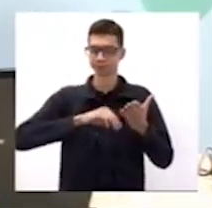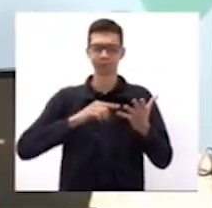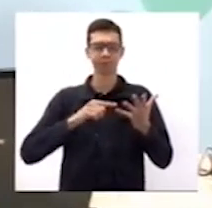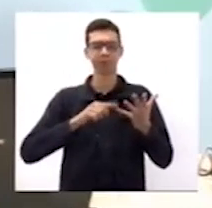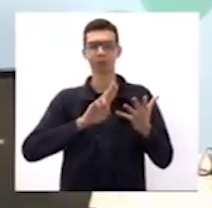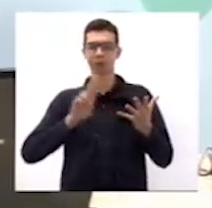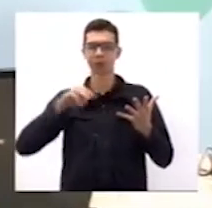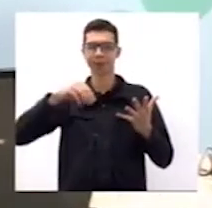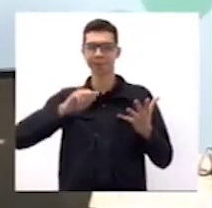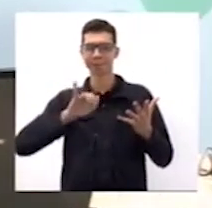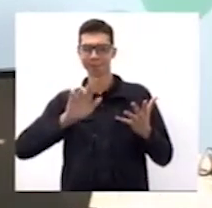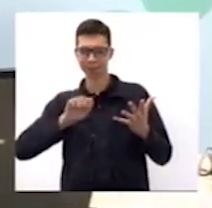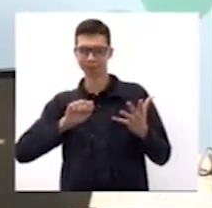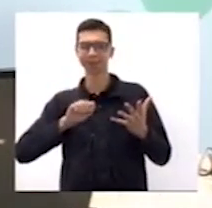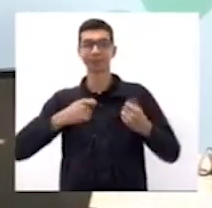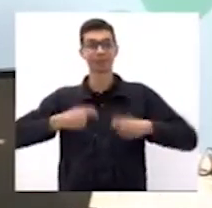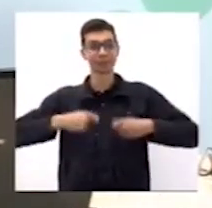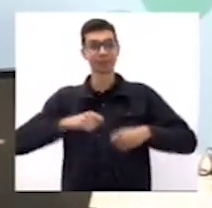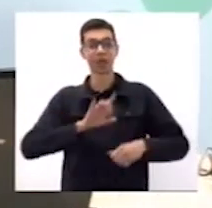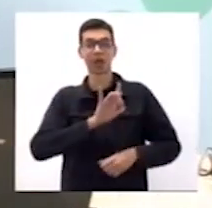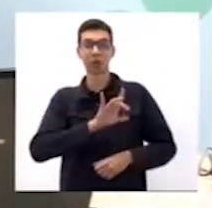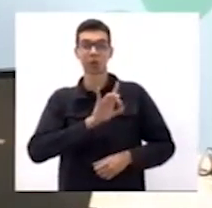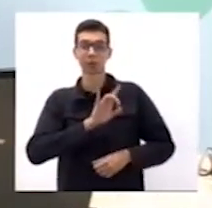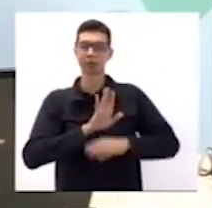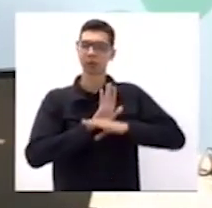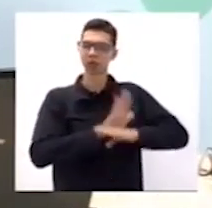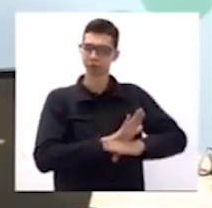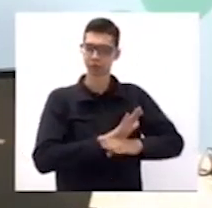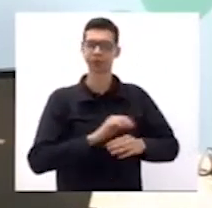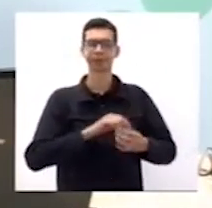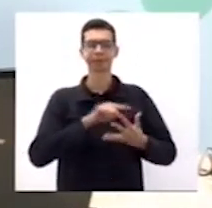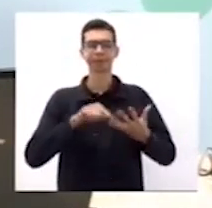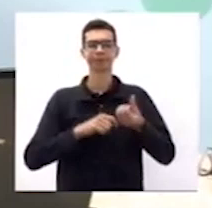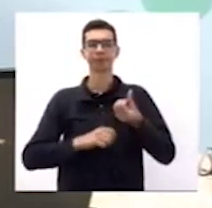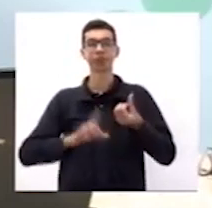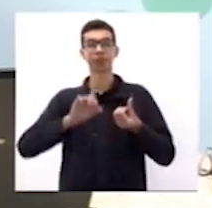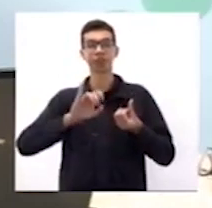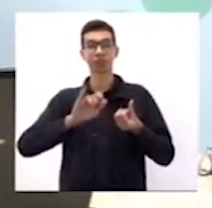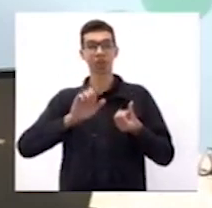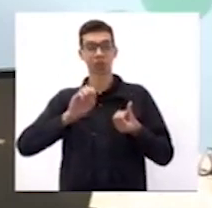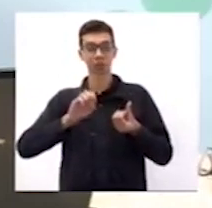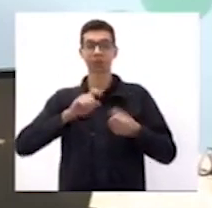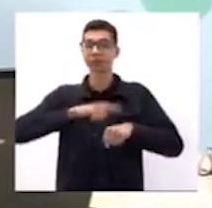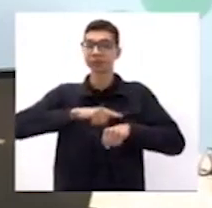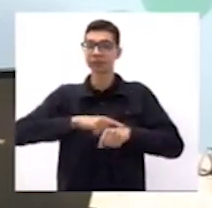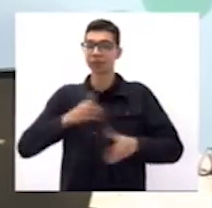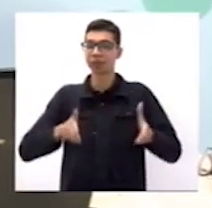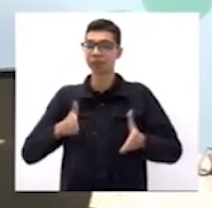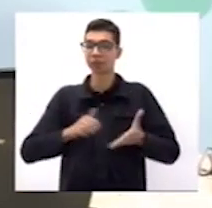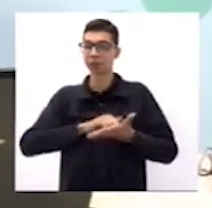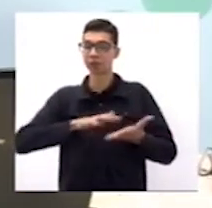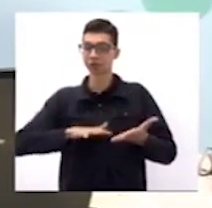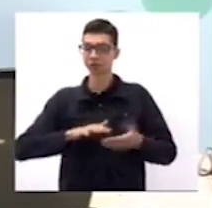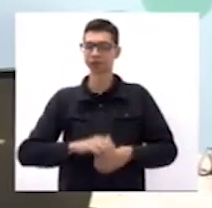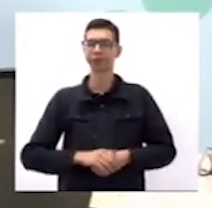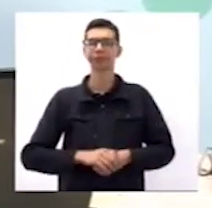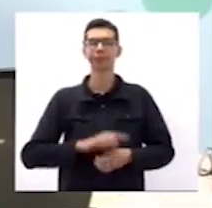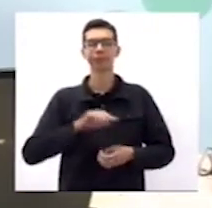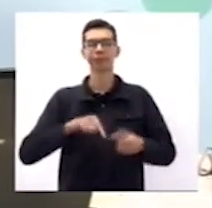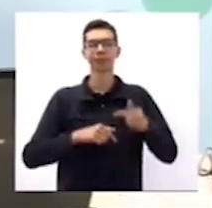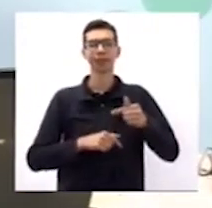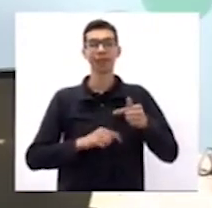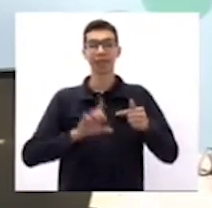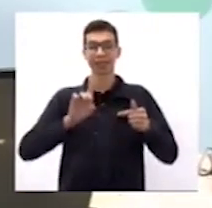autonomia. Diego, tempo de resolução das atividades. Tânia, clareza, planejamento